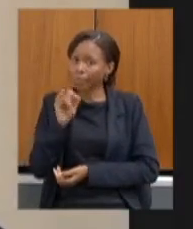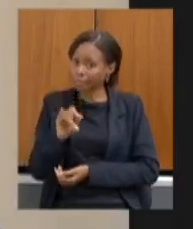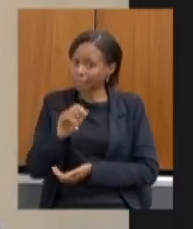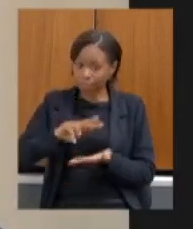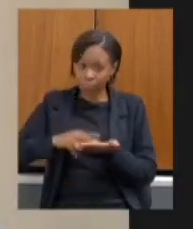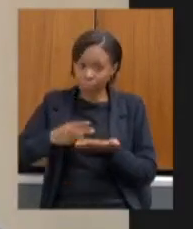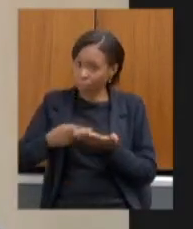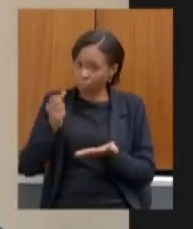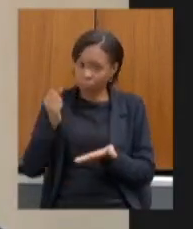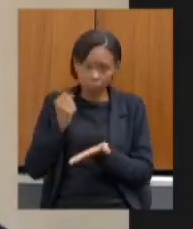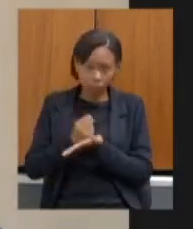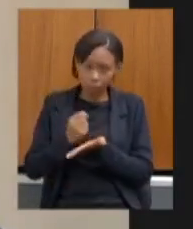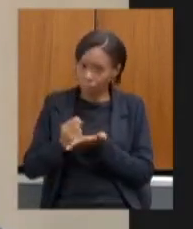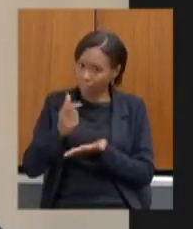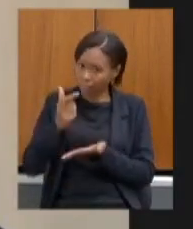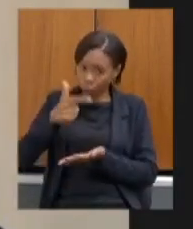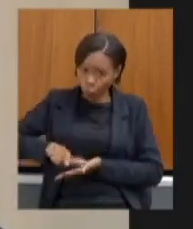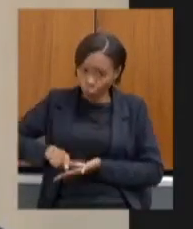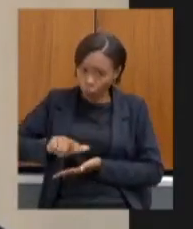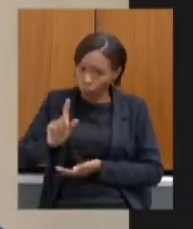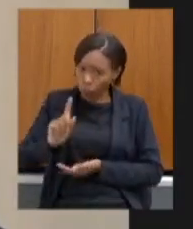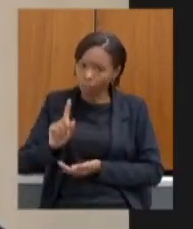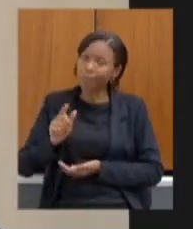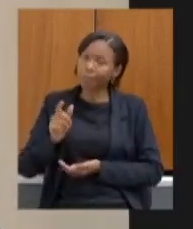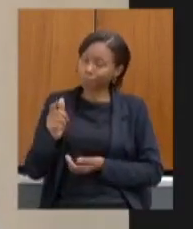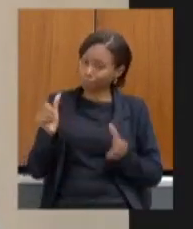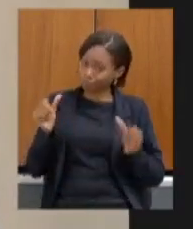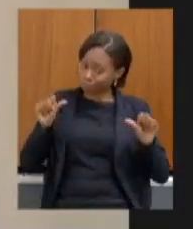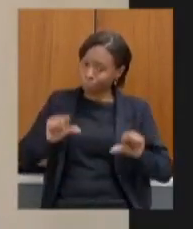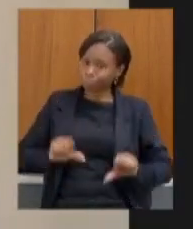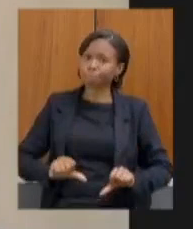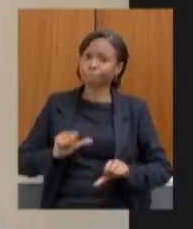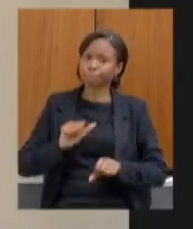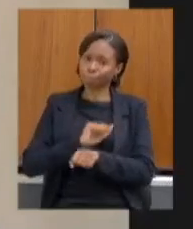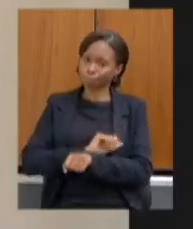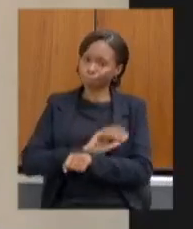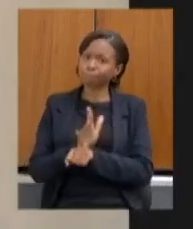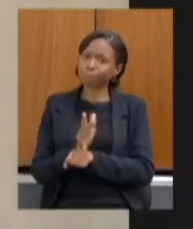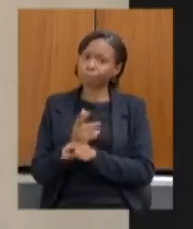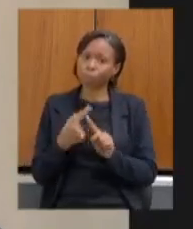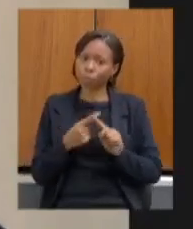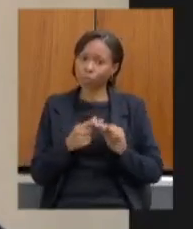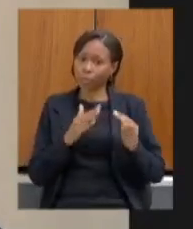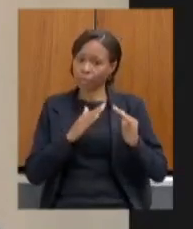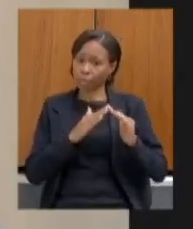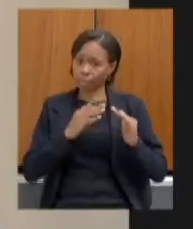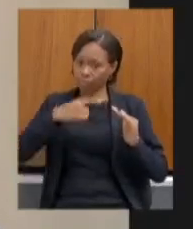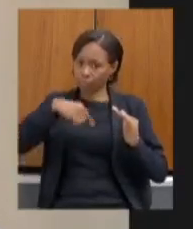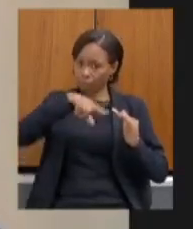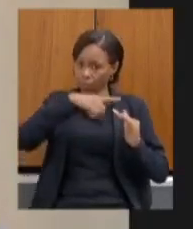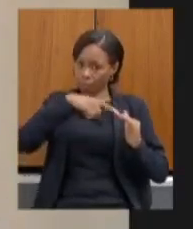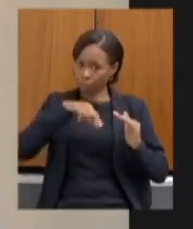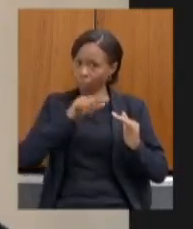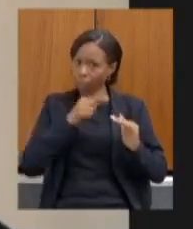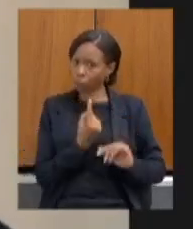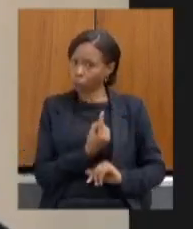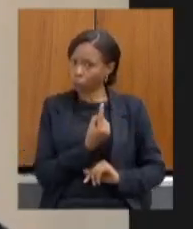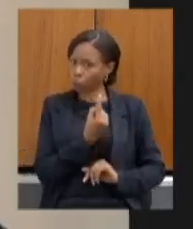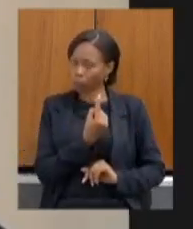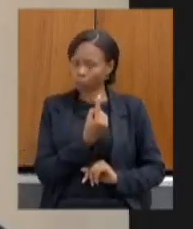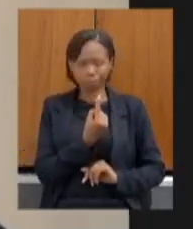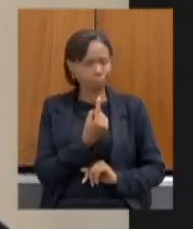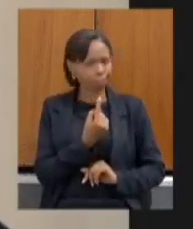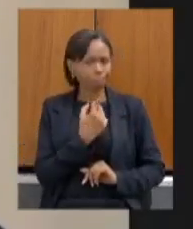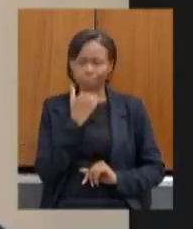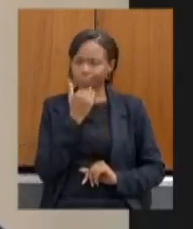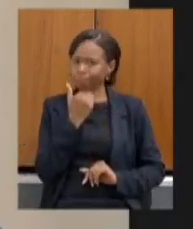se instalar aqui em Montes Claros, porque a Santa Casa sozinha, o Hospital Arutorinho sozinhos, eles não vão dar conta. E